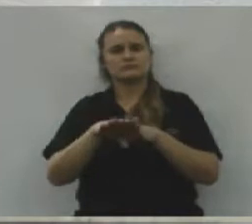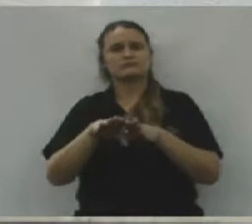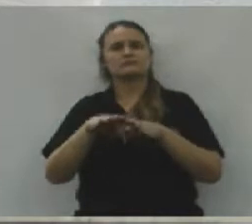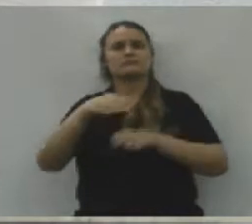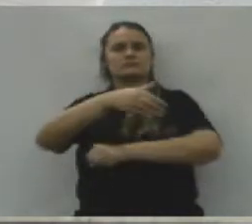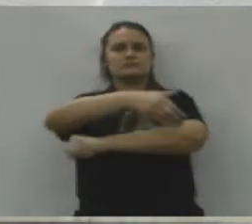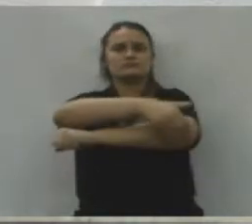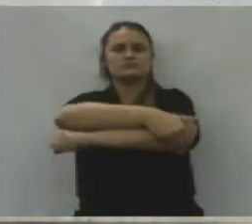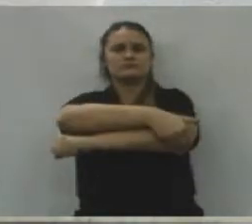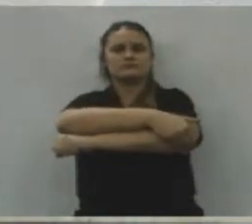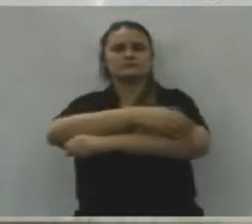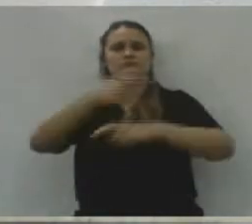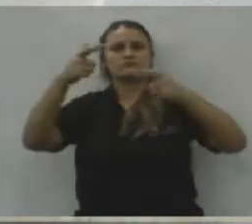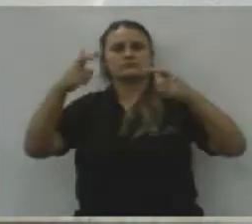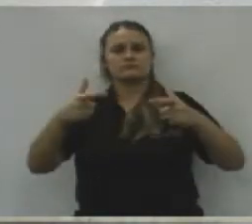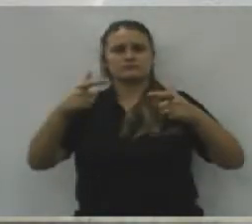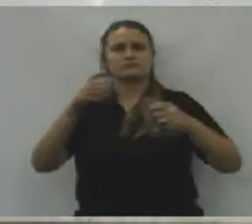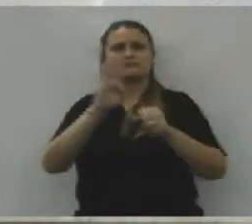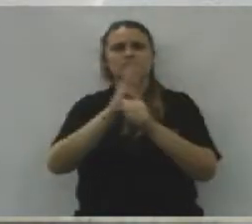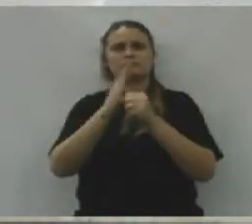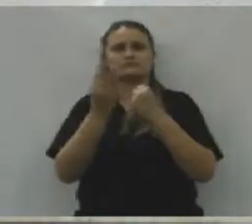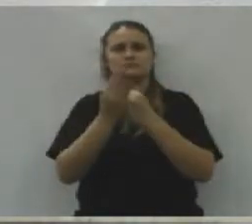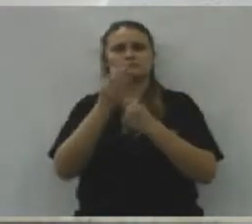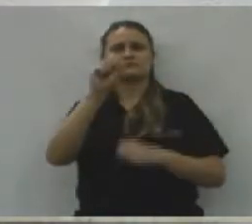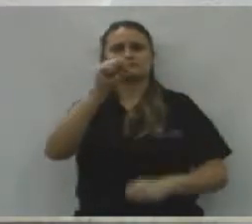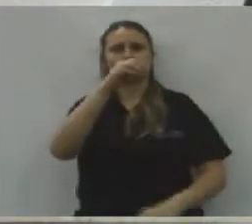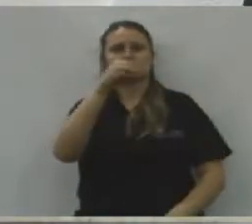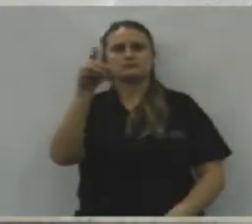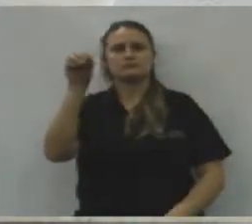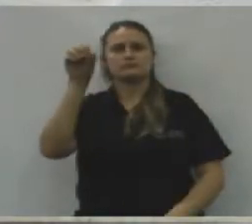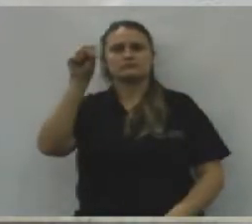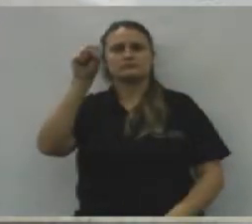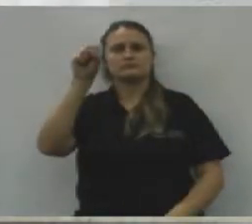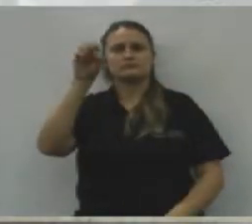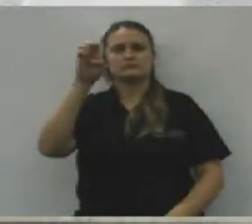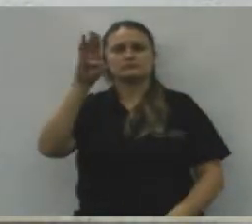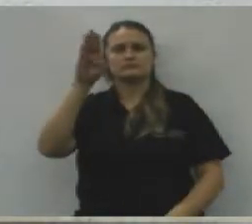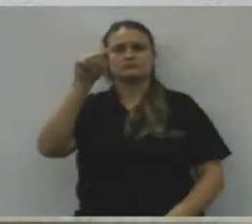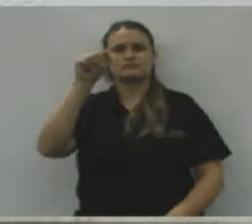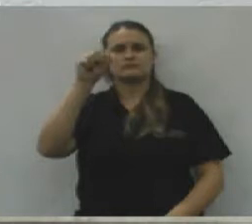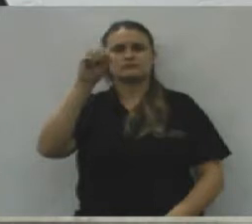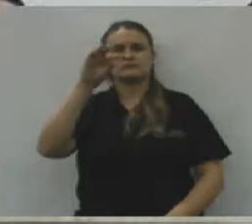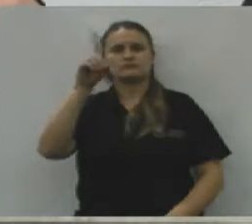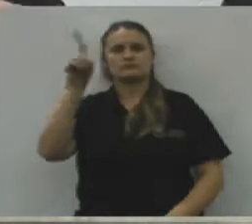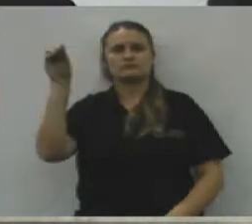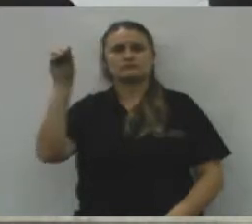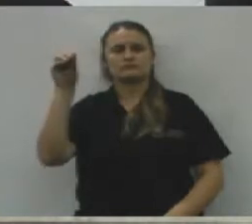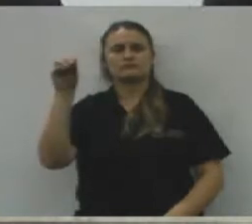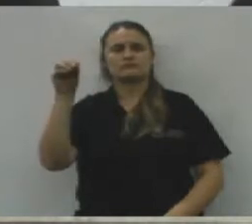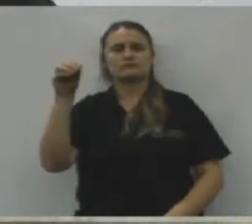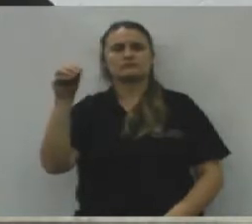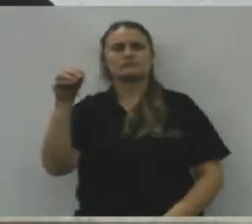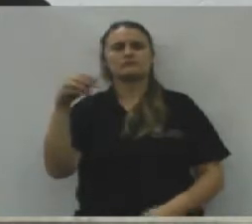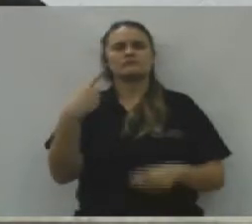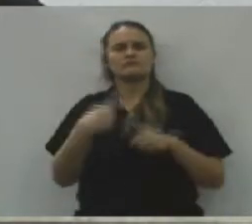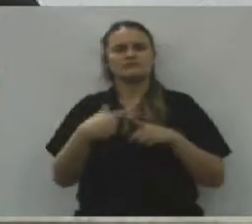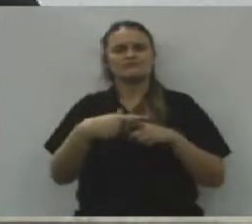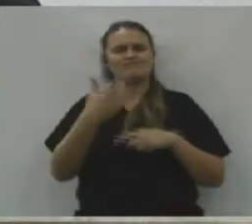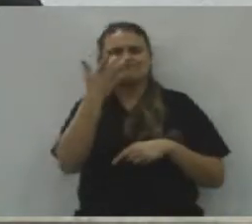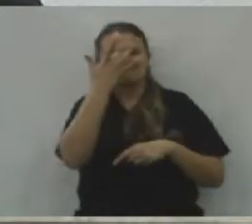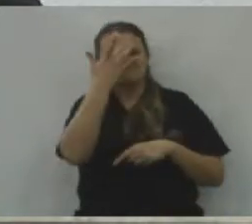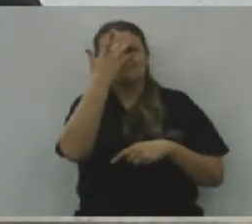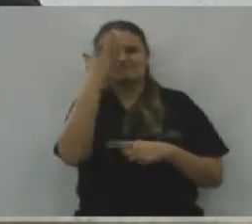a academia do bairro São Sebastião, para que, dessa forma, seja facilitado